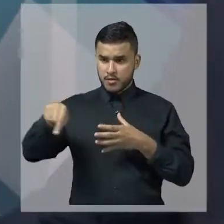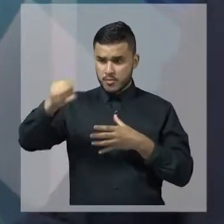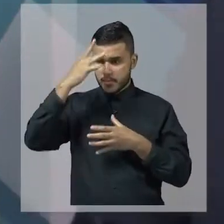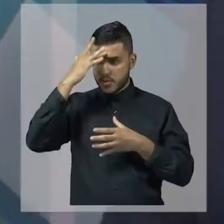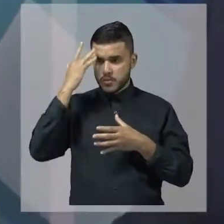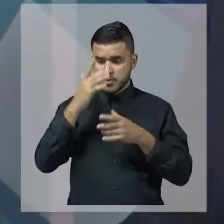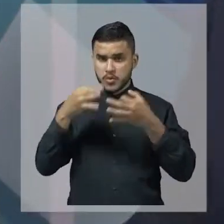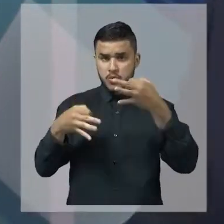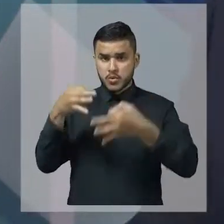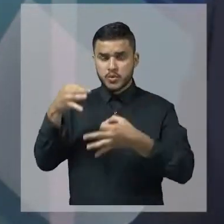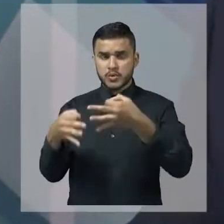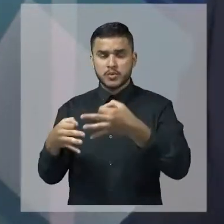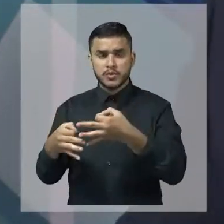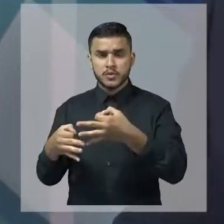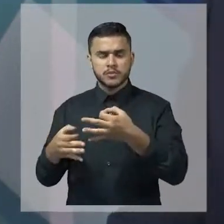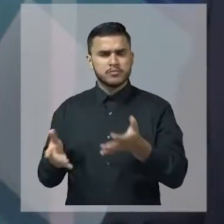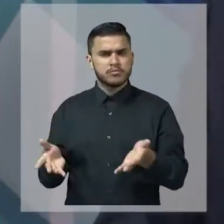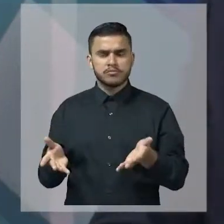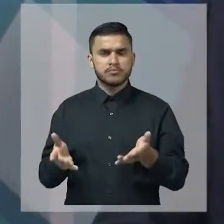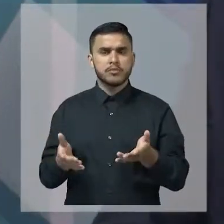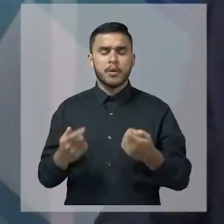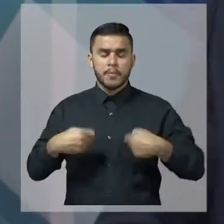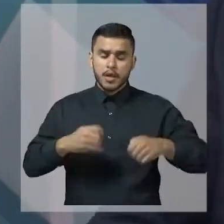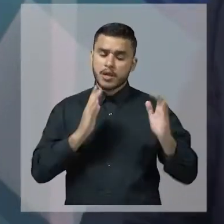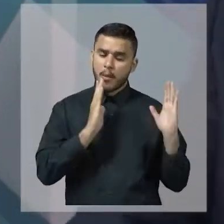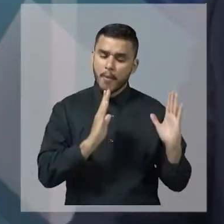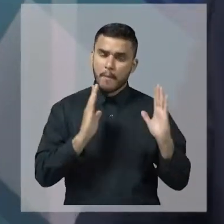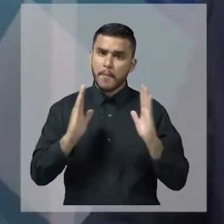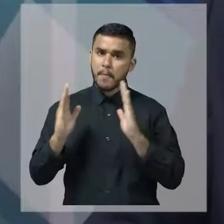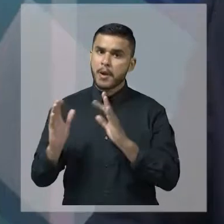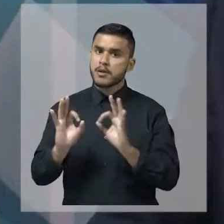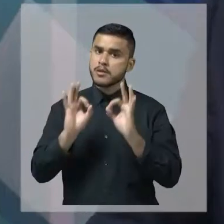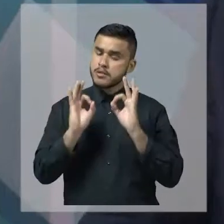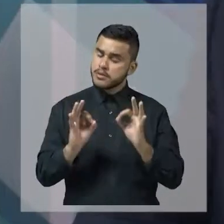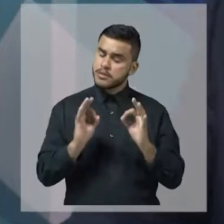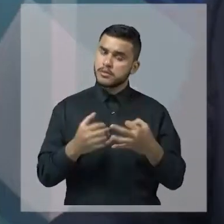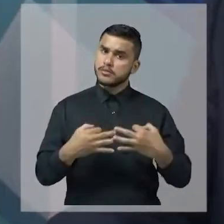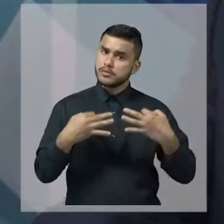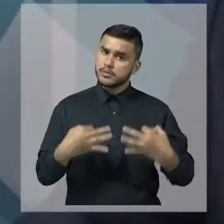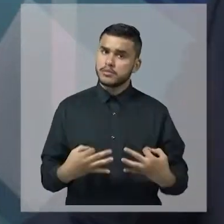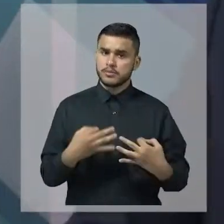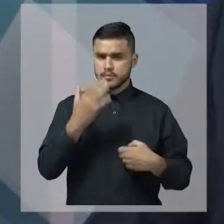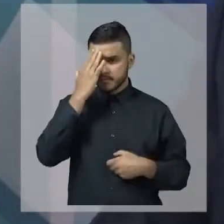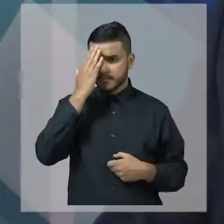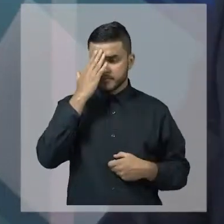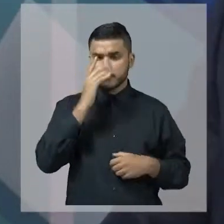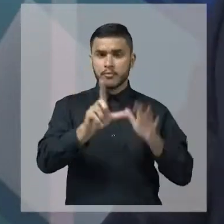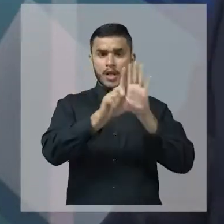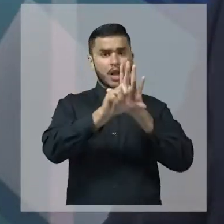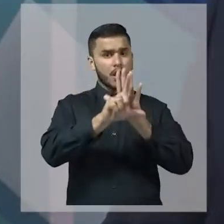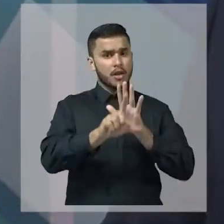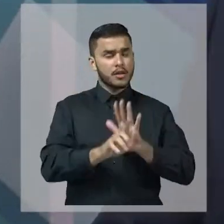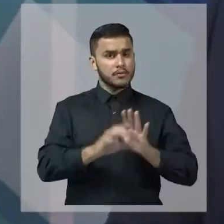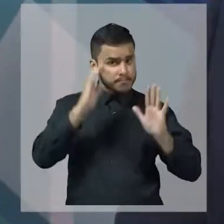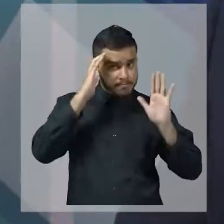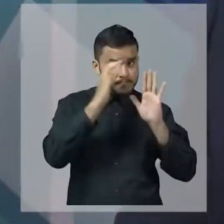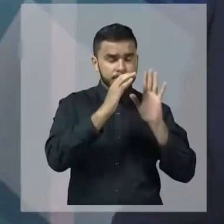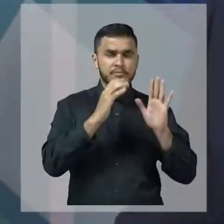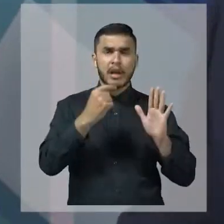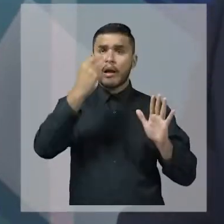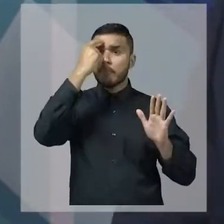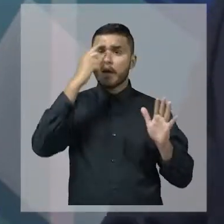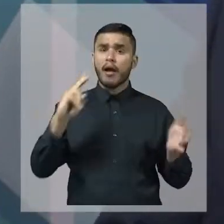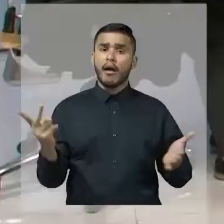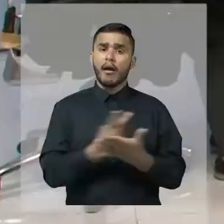Esse procedimento é que precisa ser definido na nossa legislação para não